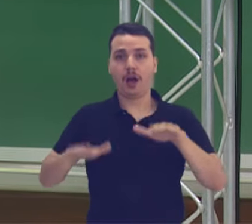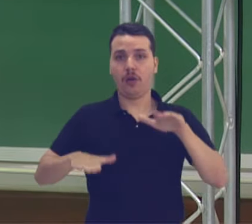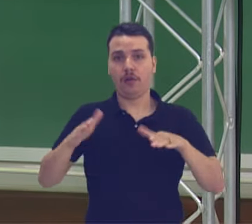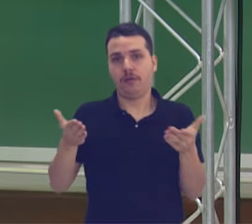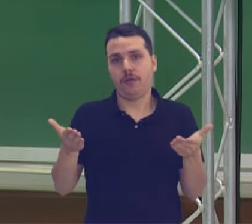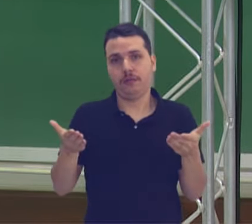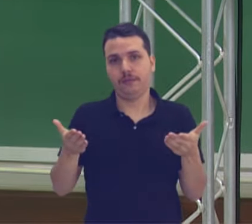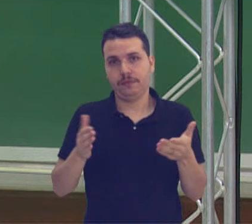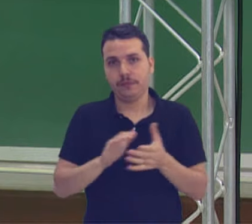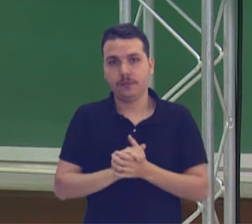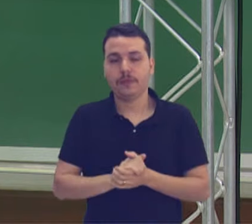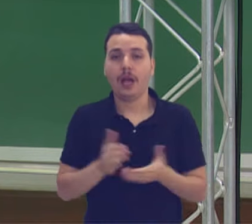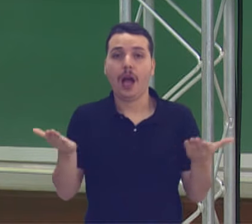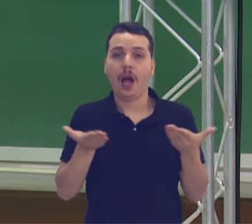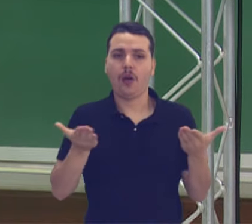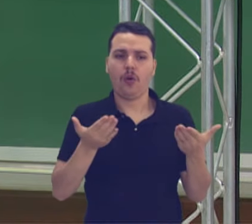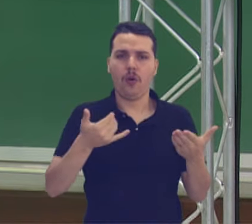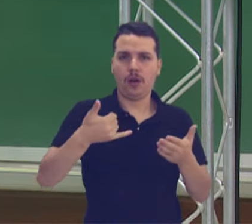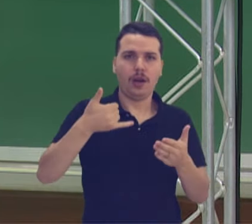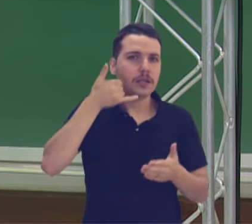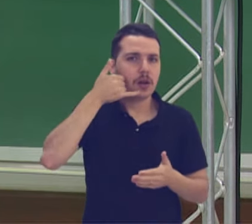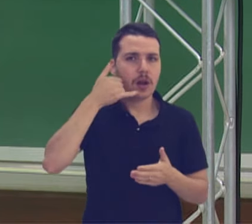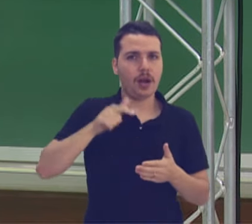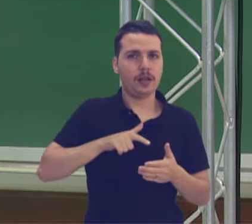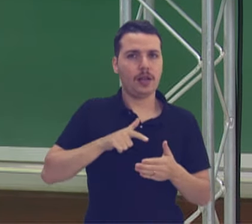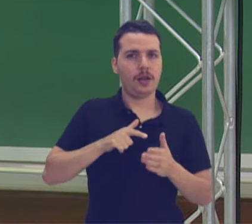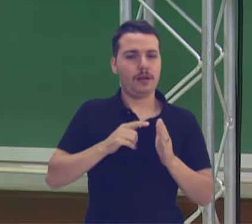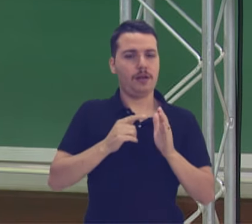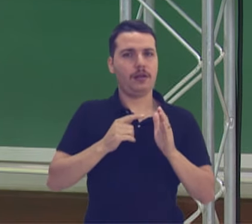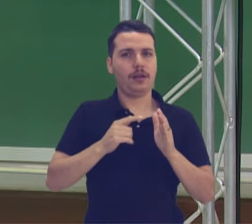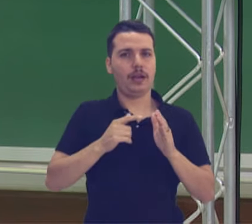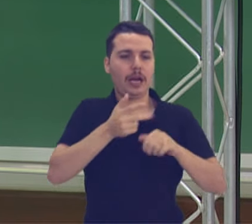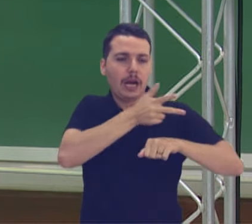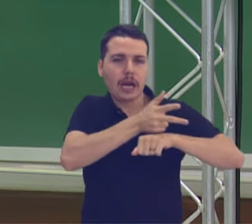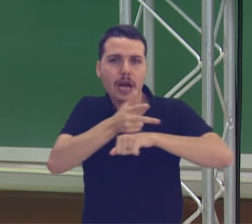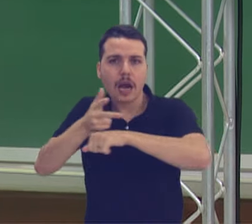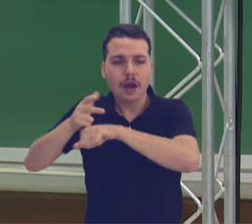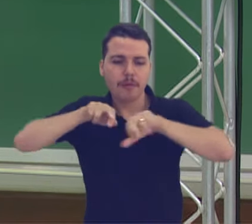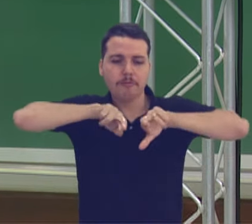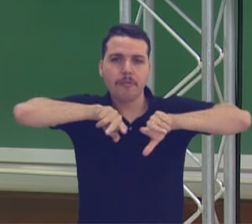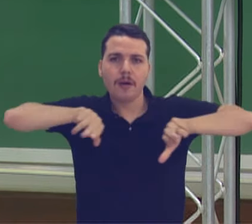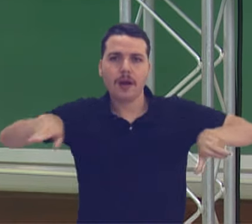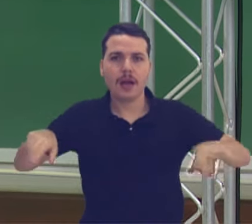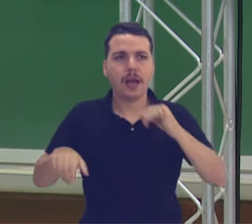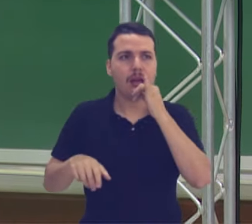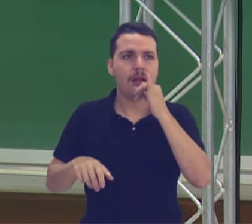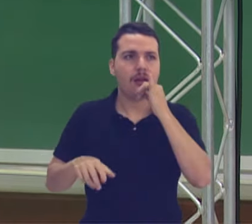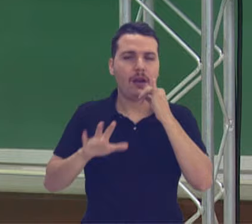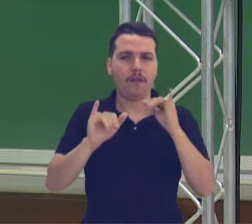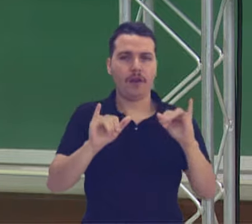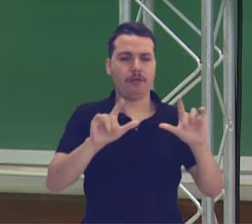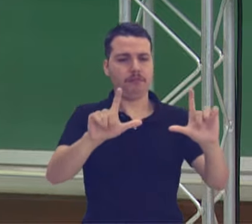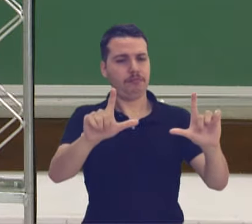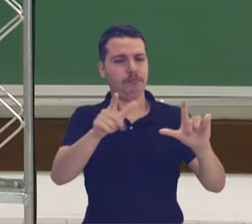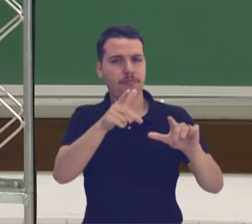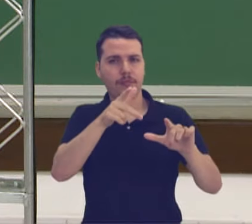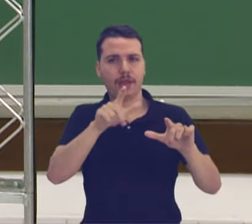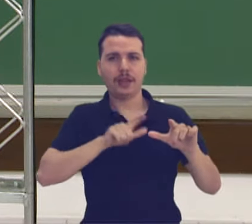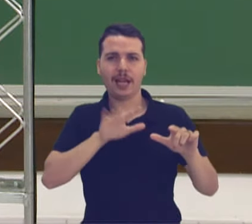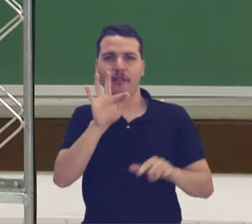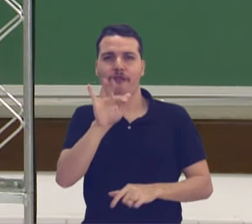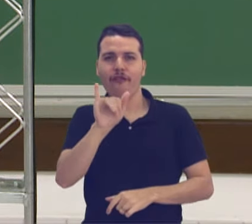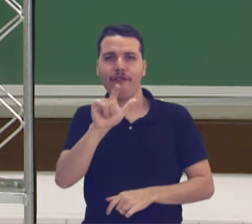agora com vários tipos modelos e câmeras diferentes certo quando se tira um retrato por exemplo além do filtro